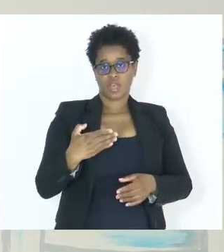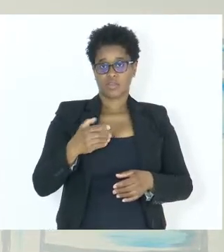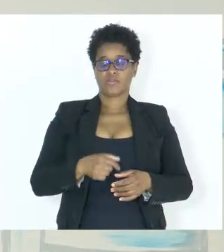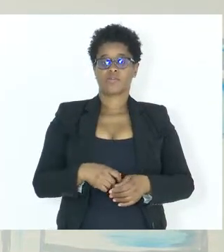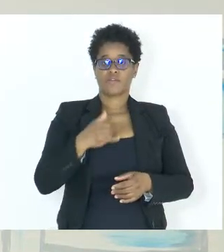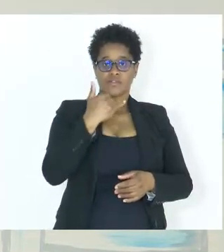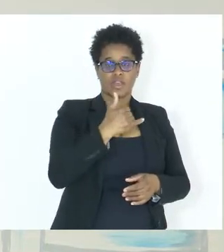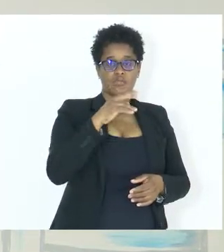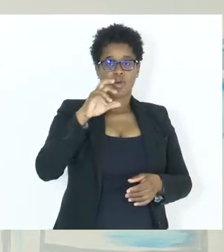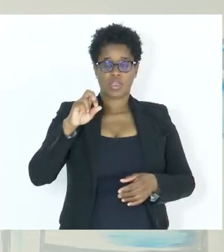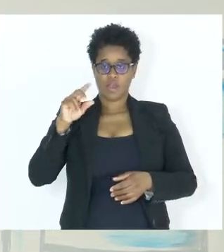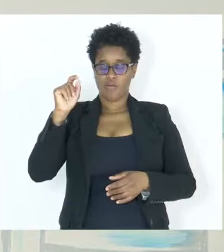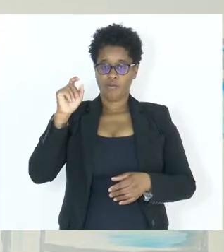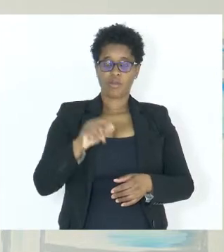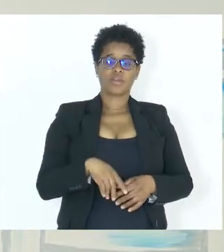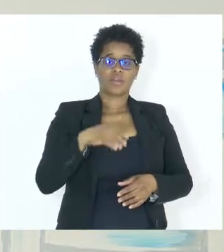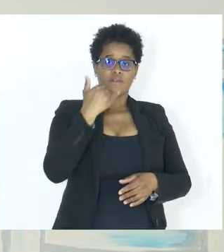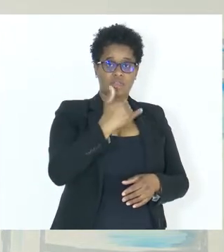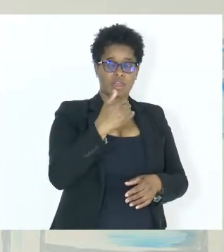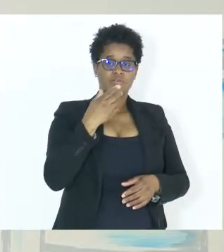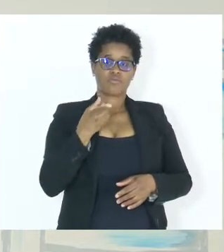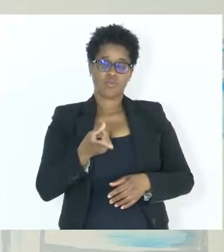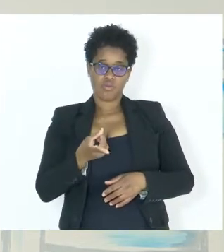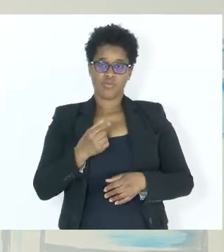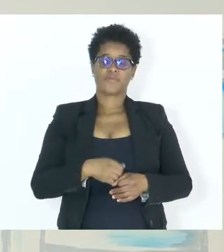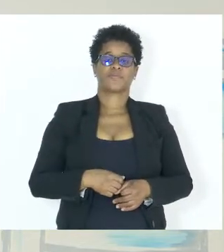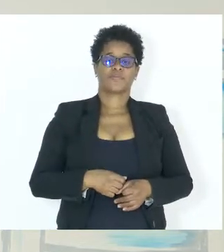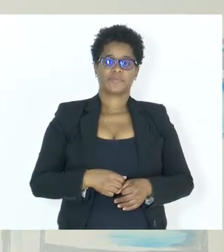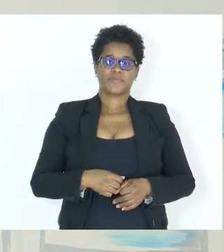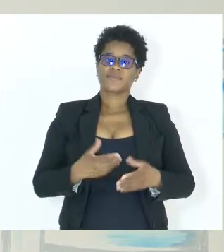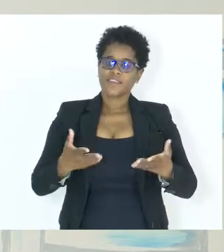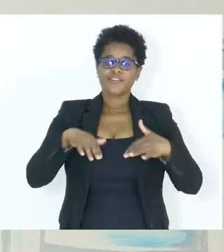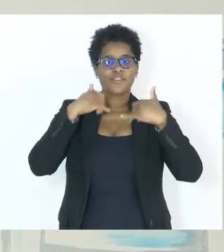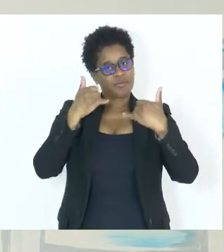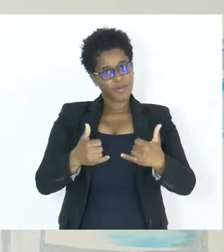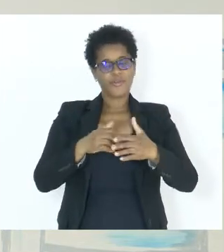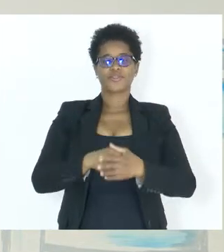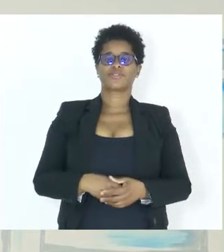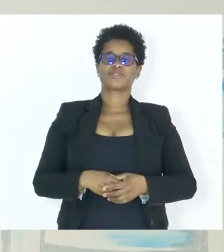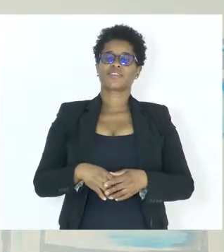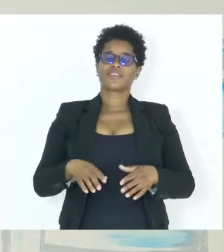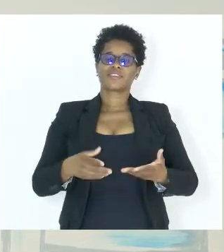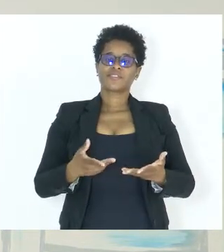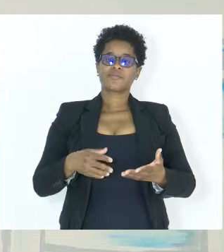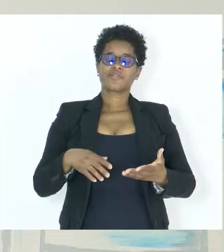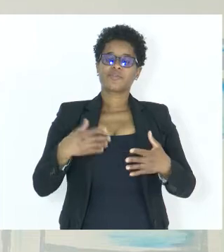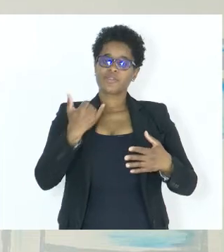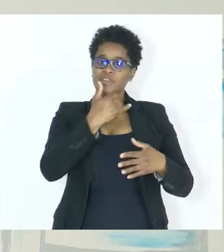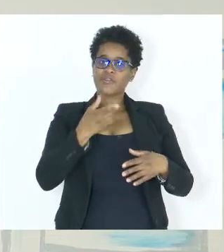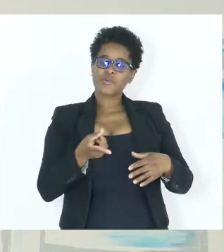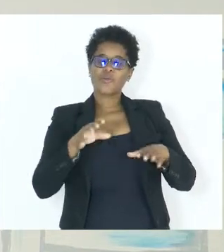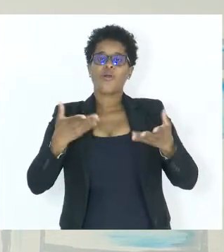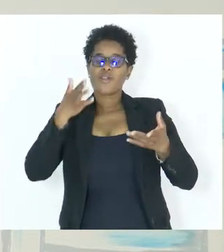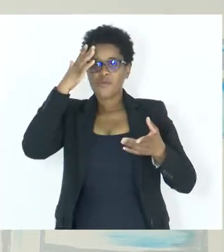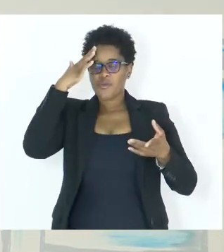27º, 28º, 29º. Depois de 29º, qual é o número